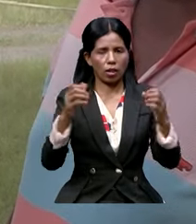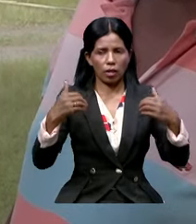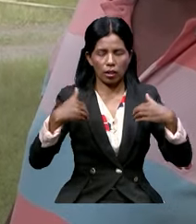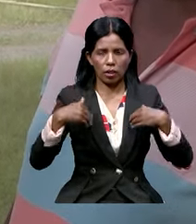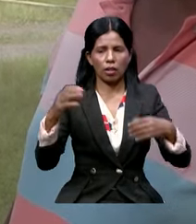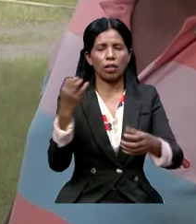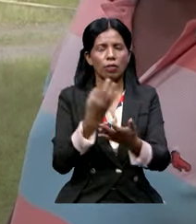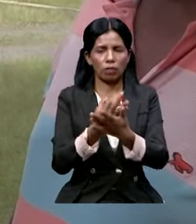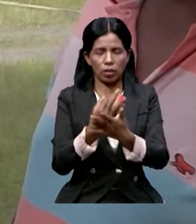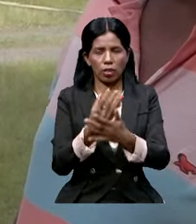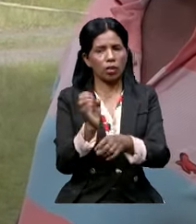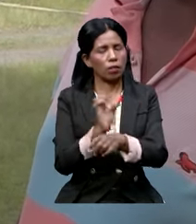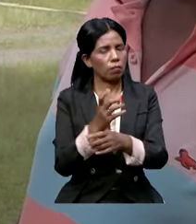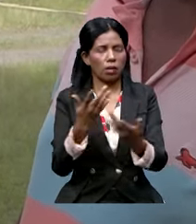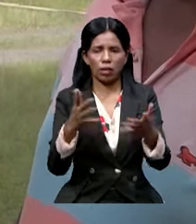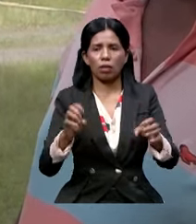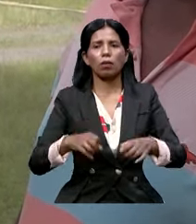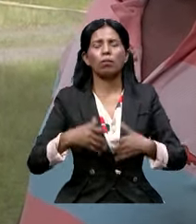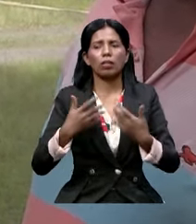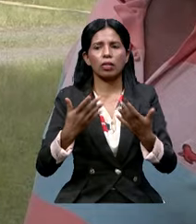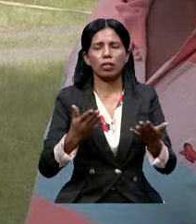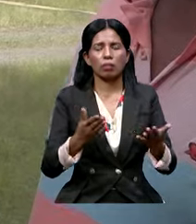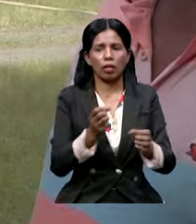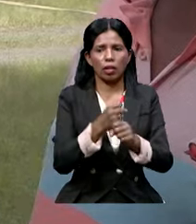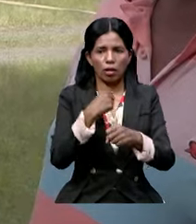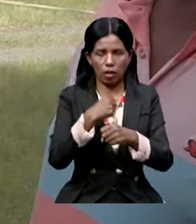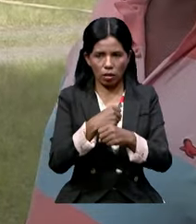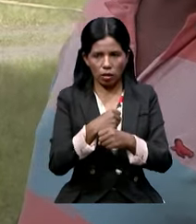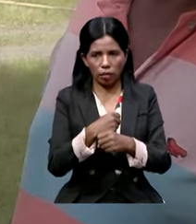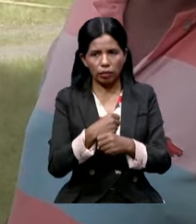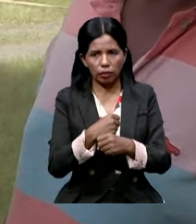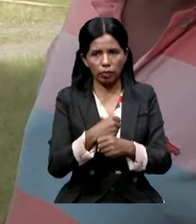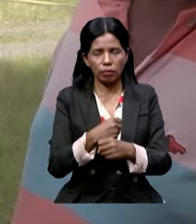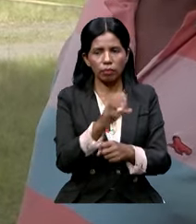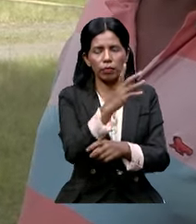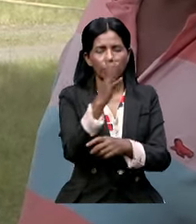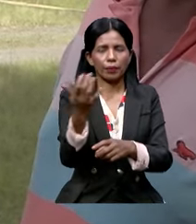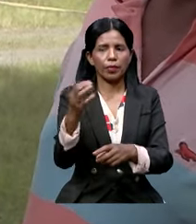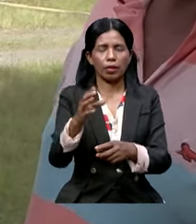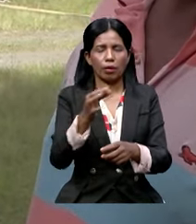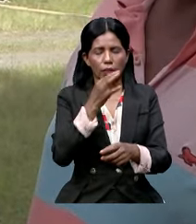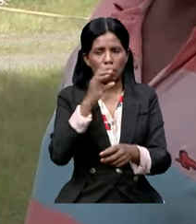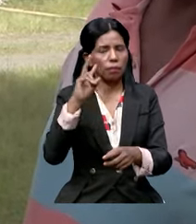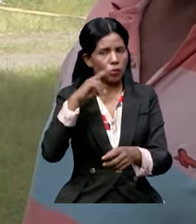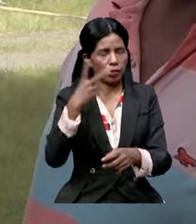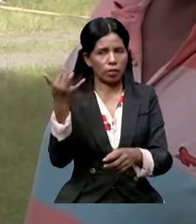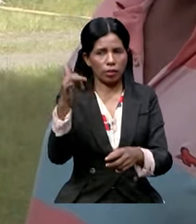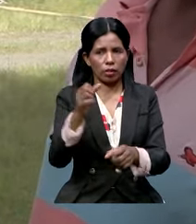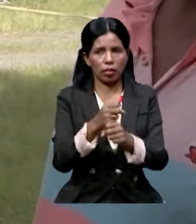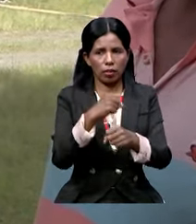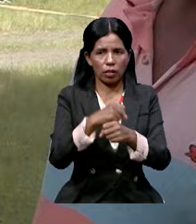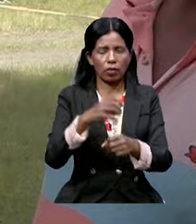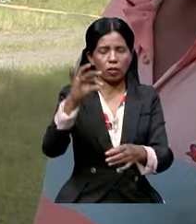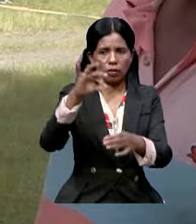econômica, financeira. O insama nia tubele produz, nia aihori sira, a tubele halo